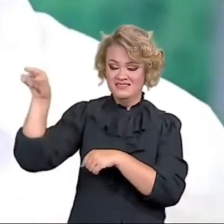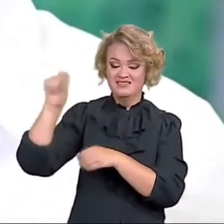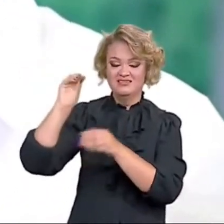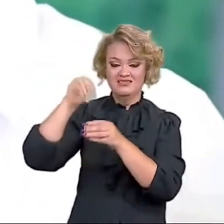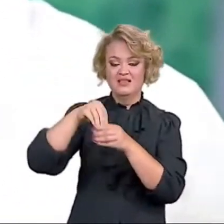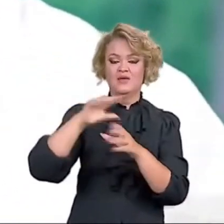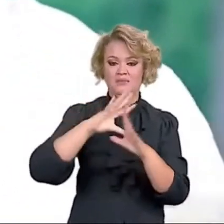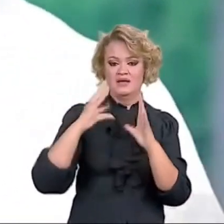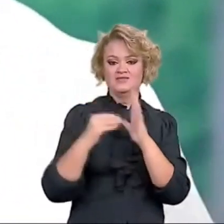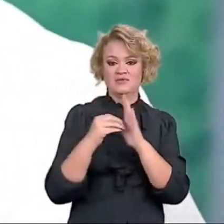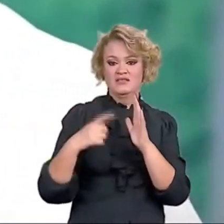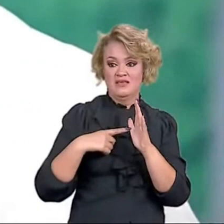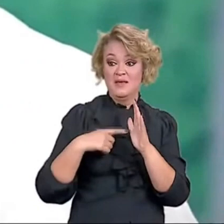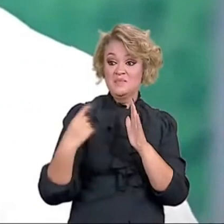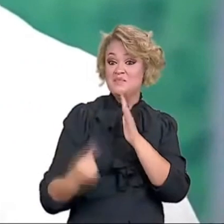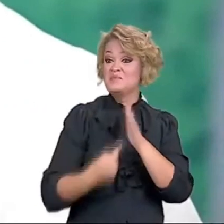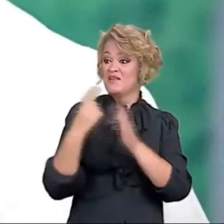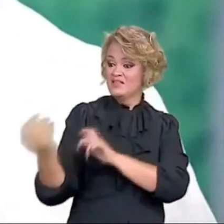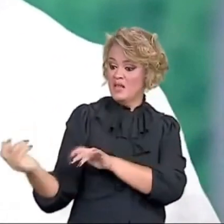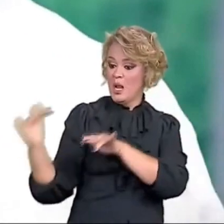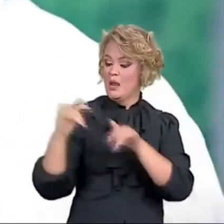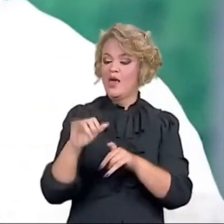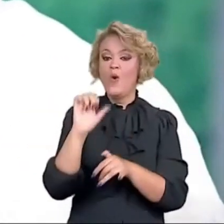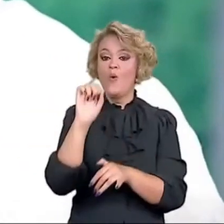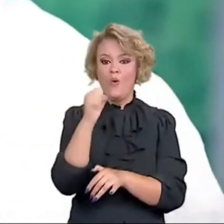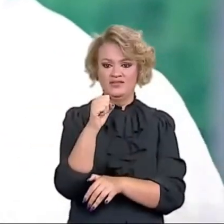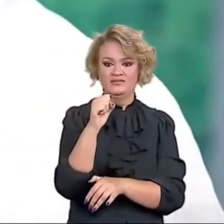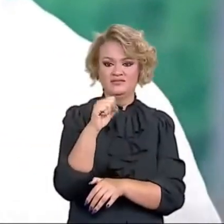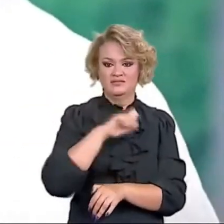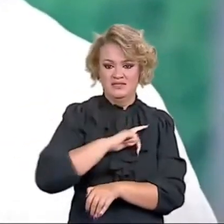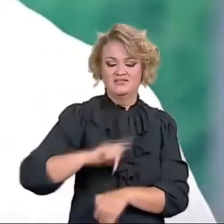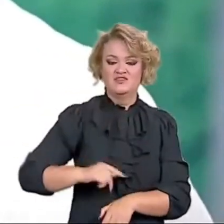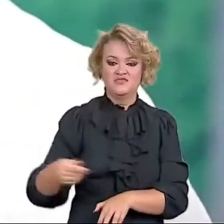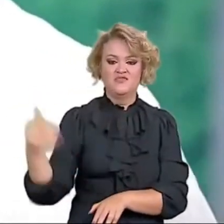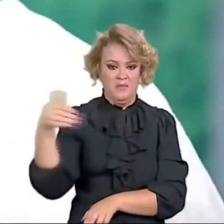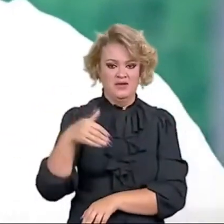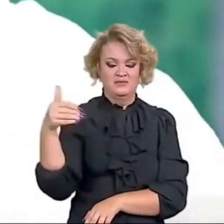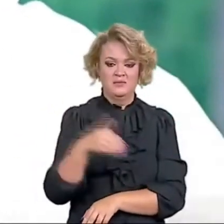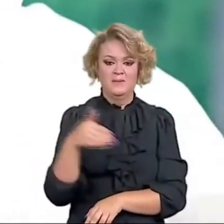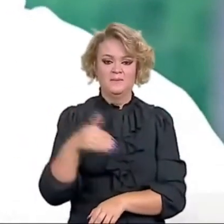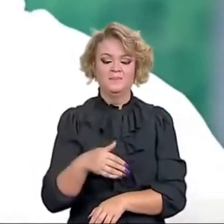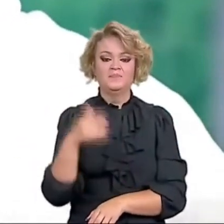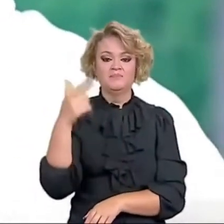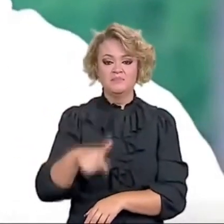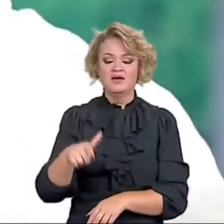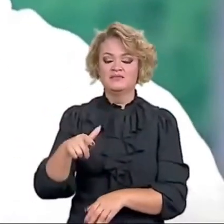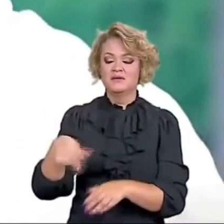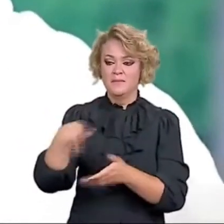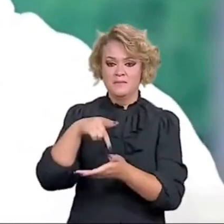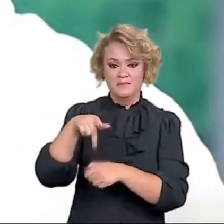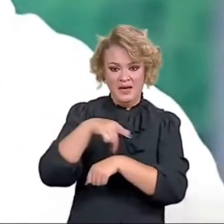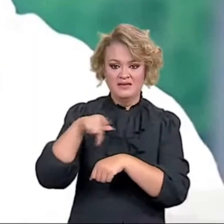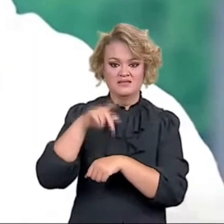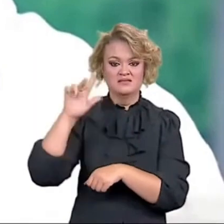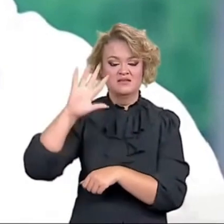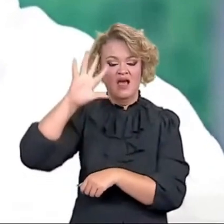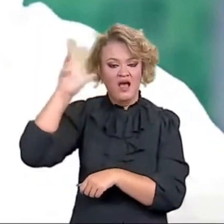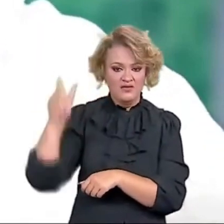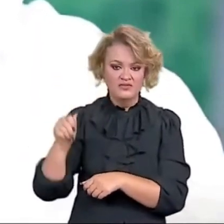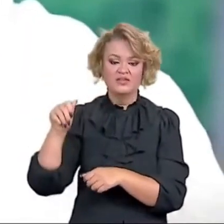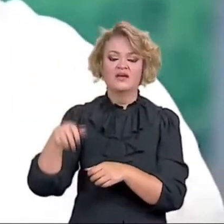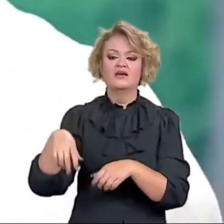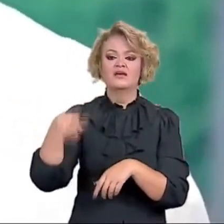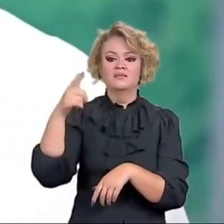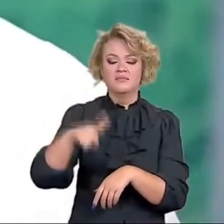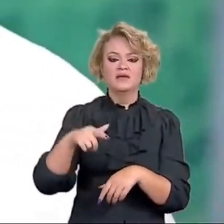essa é a primeira vez que os 8 estão participando. Mais 2 países africanos e mais 1 país asiático, que é a Indonésia.